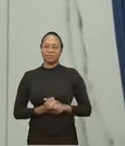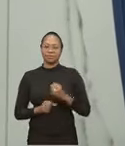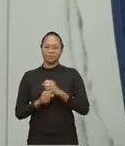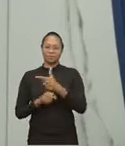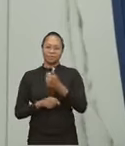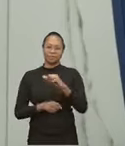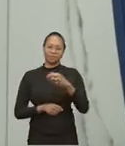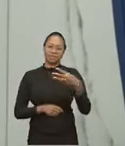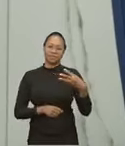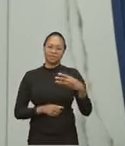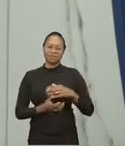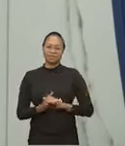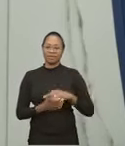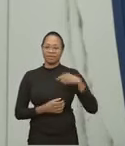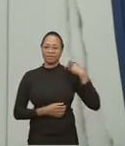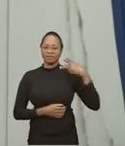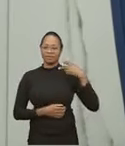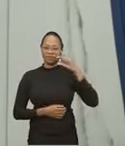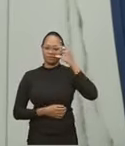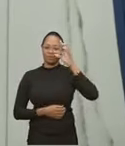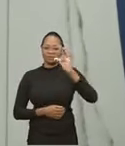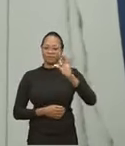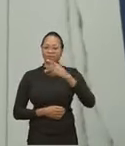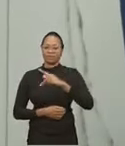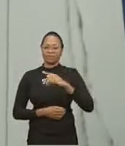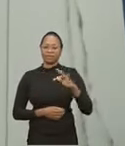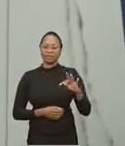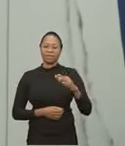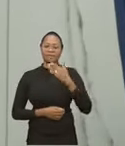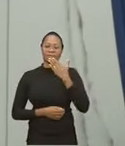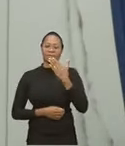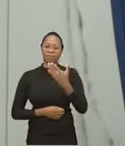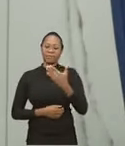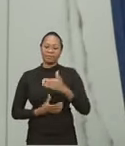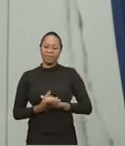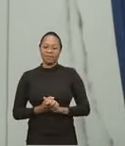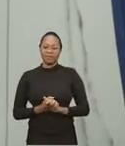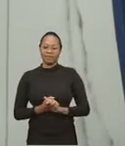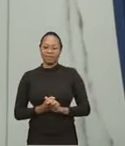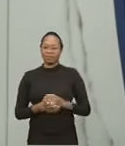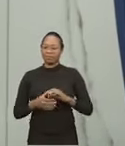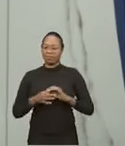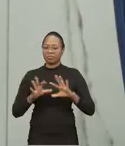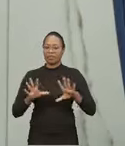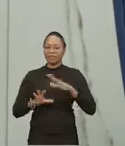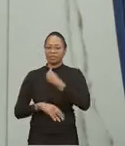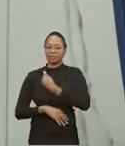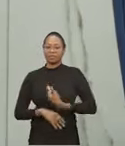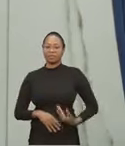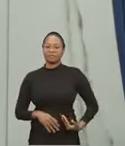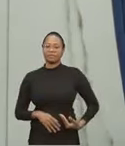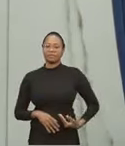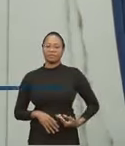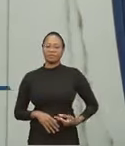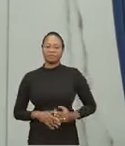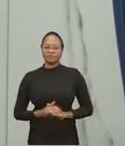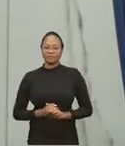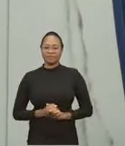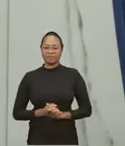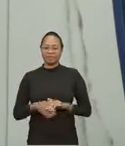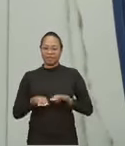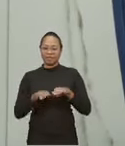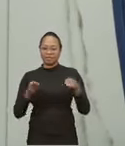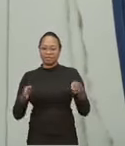275/2023, de autoria do vereador Tagli Sequeira, PT, declara de utilidade pública a associação Mesa de